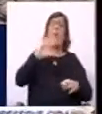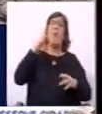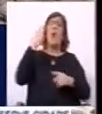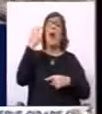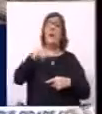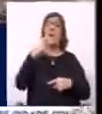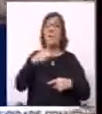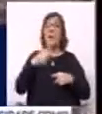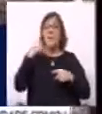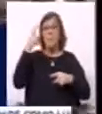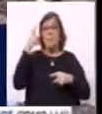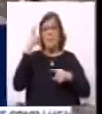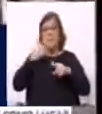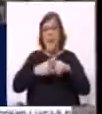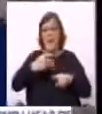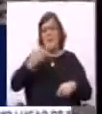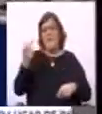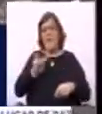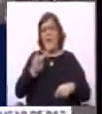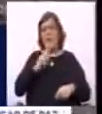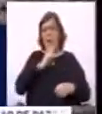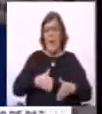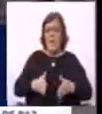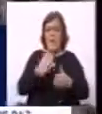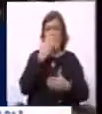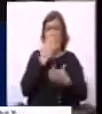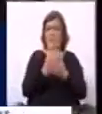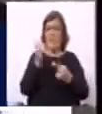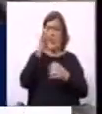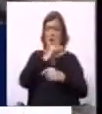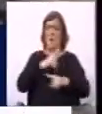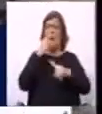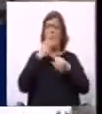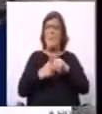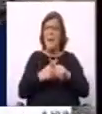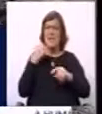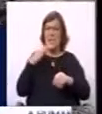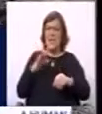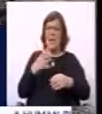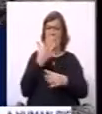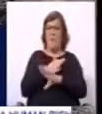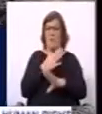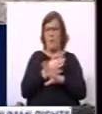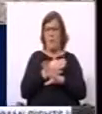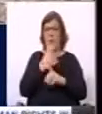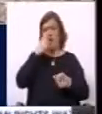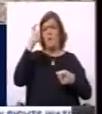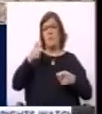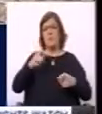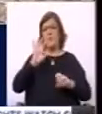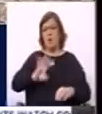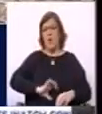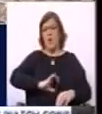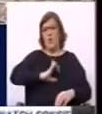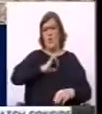mais vulneráveis. A missão aqui é tirar Portugal da linha da frente da Europa como o país com mais ignições e deixar a população consciente de que